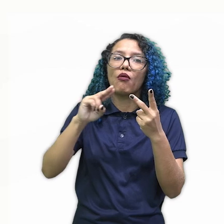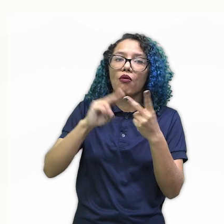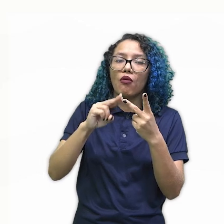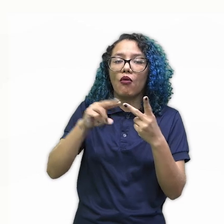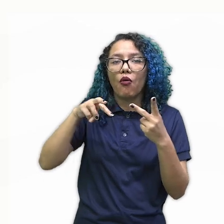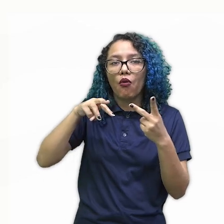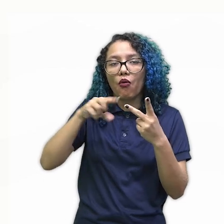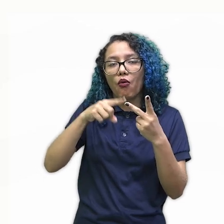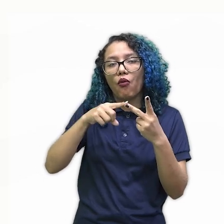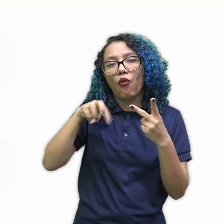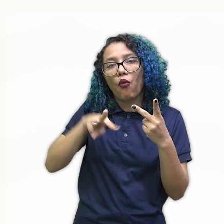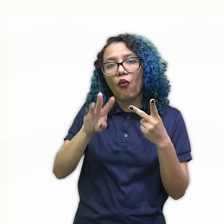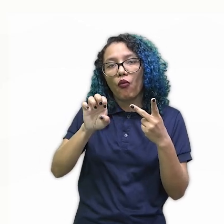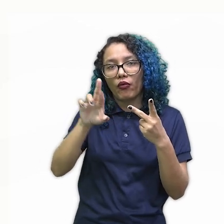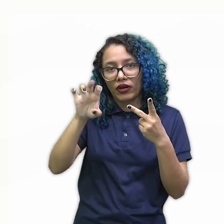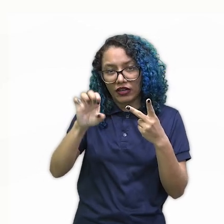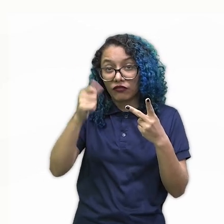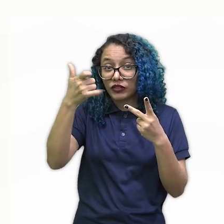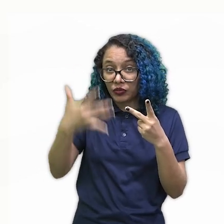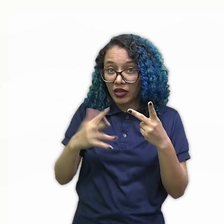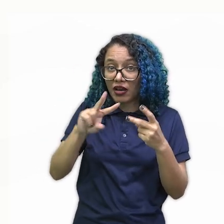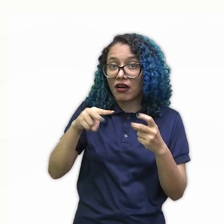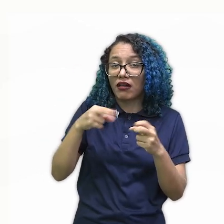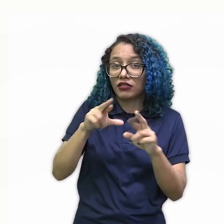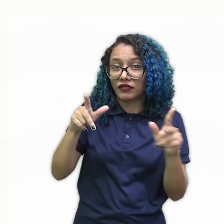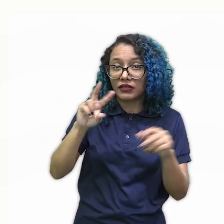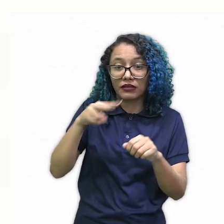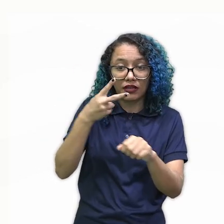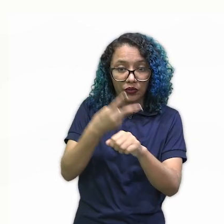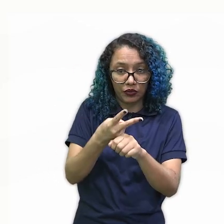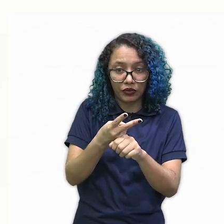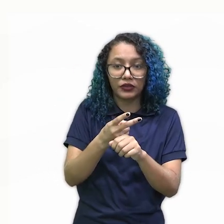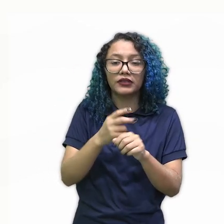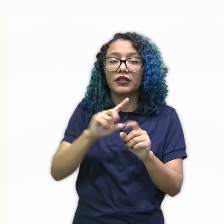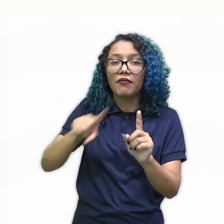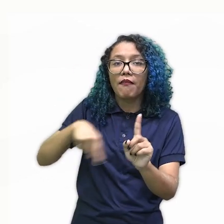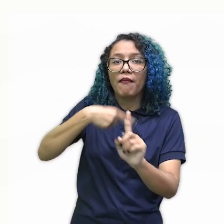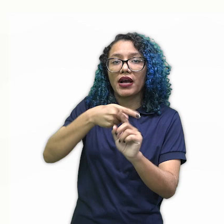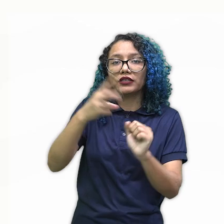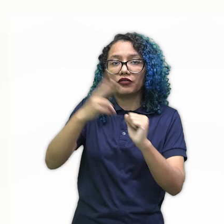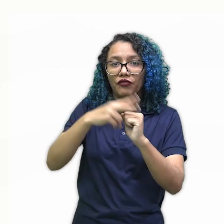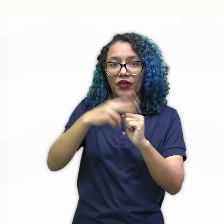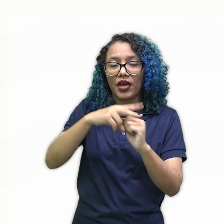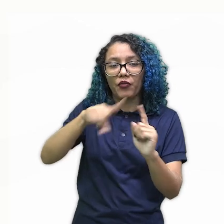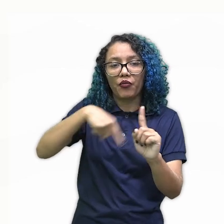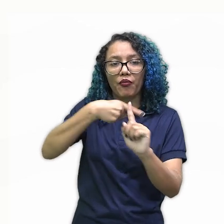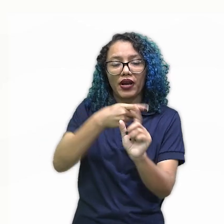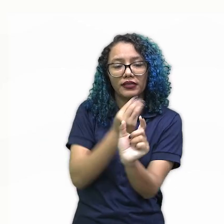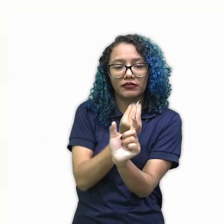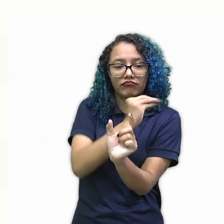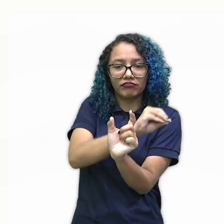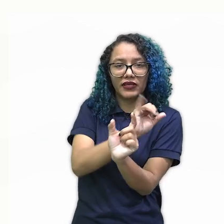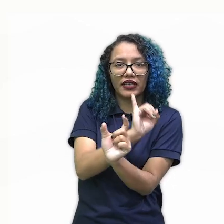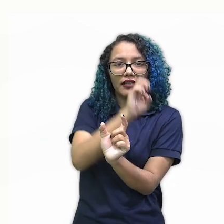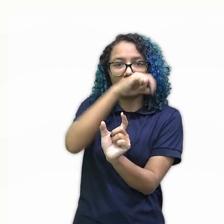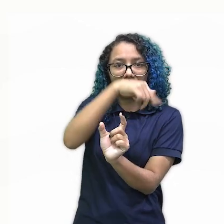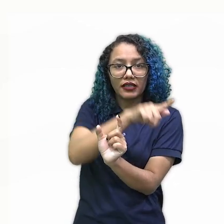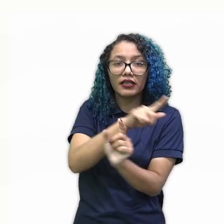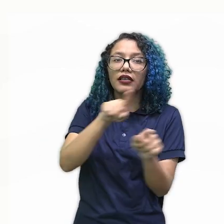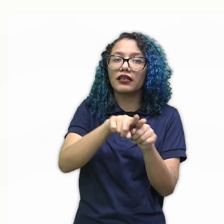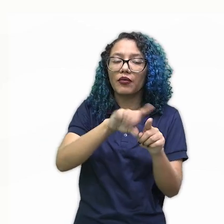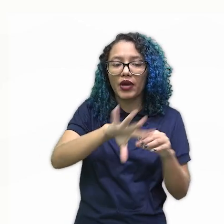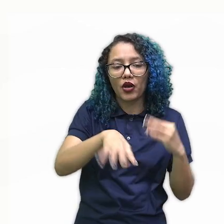falar sobre essa diferença. Mais o verbo com o ing e se houver um complemento,